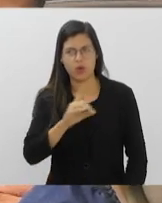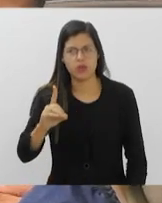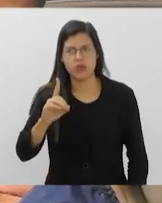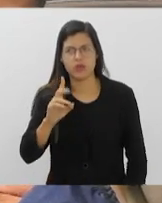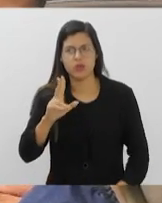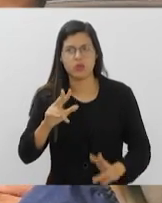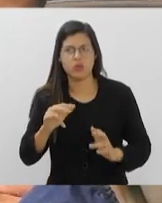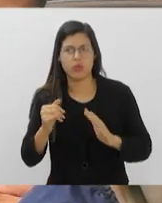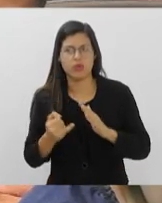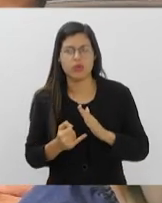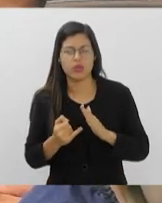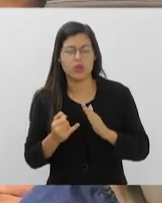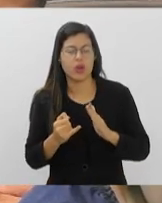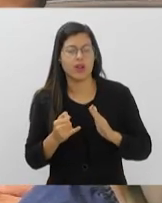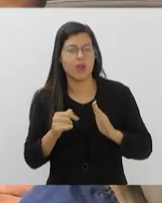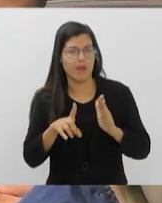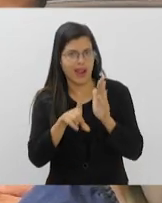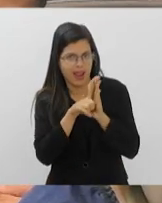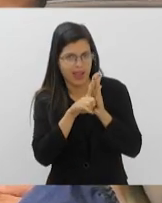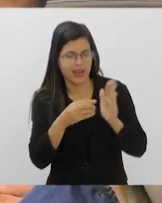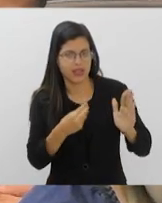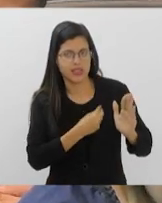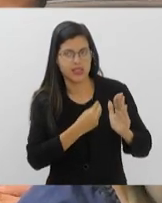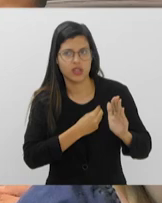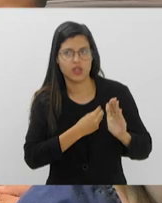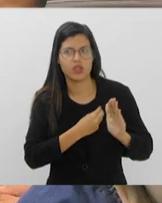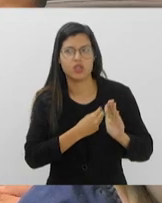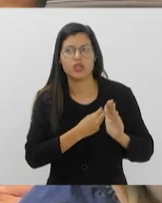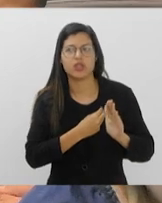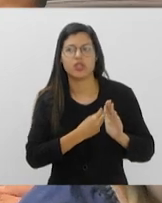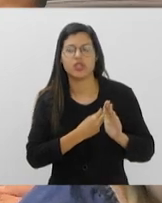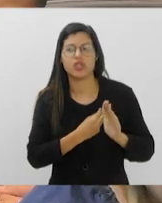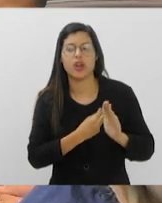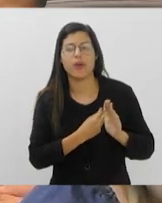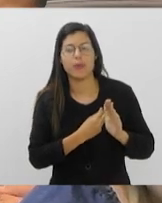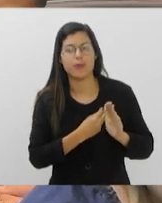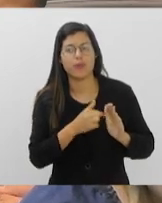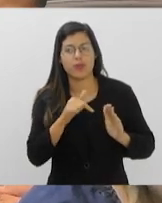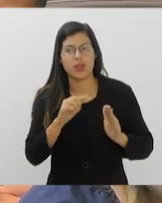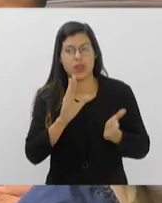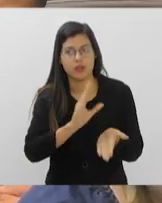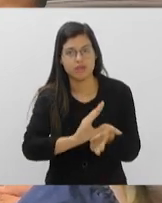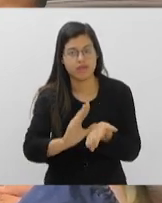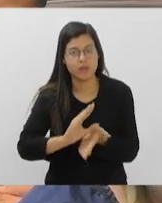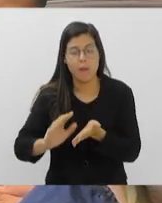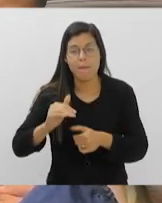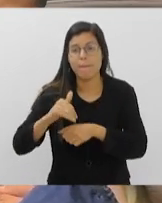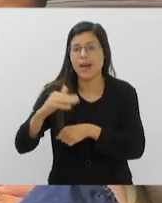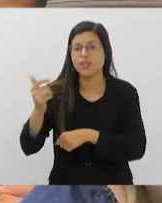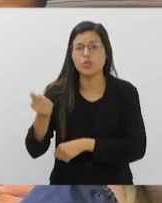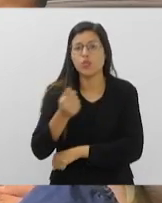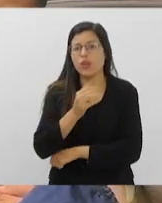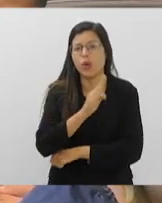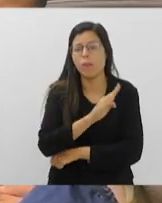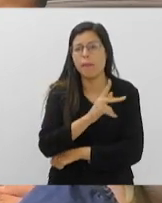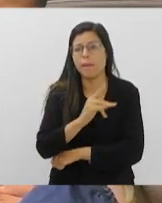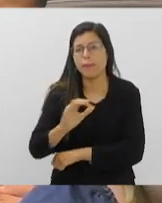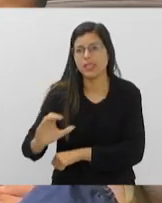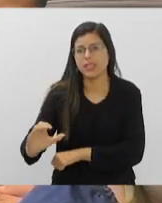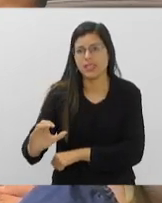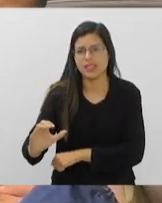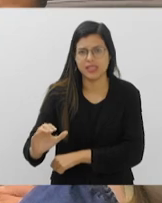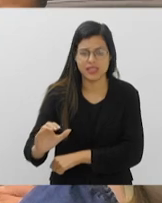mim que é uma lei que existe que é destina mais recurso do que o BPC o benefício